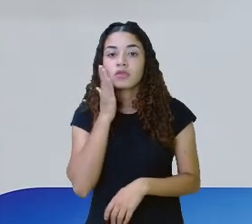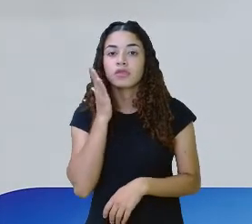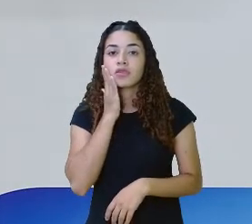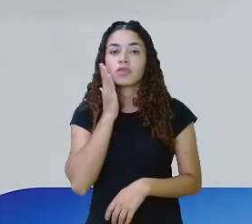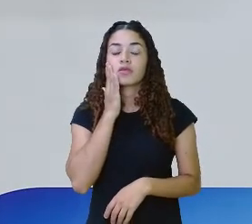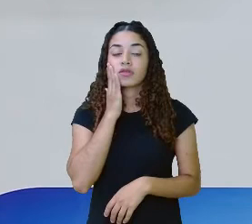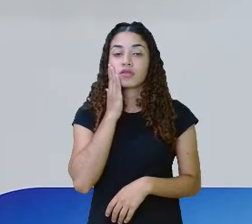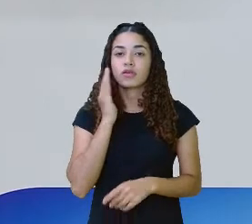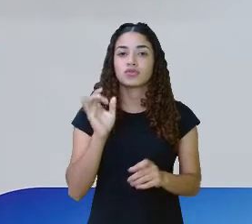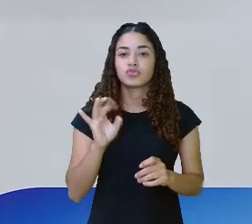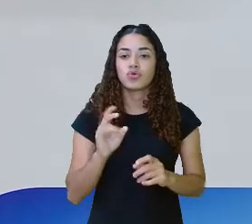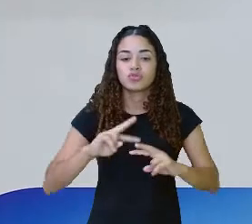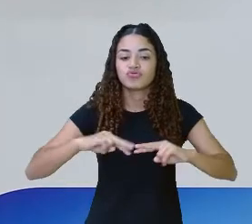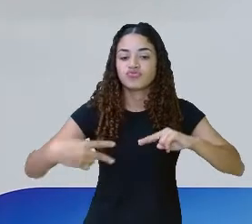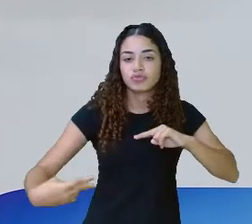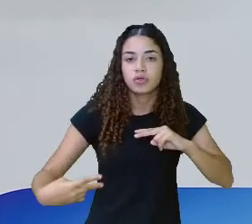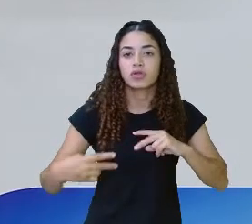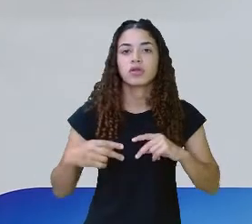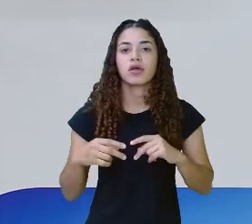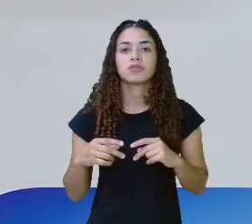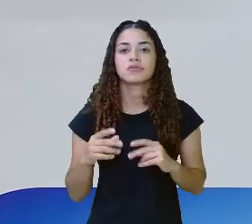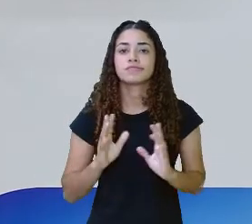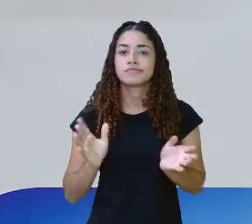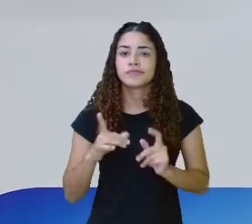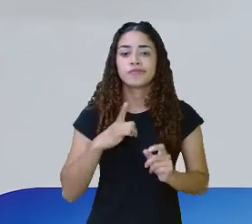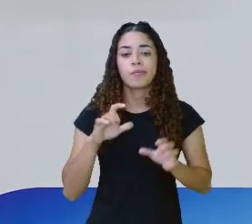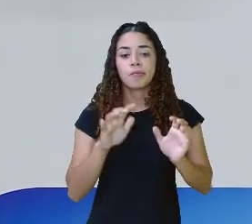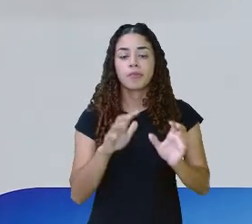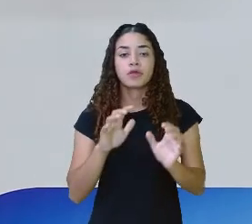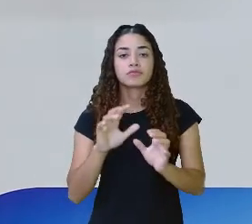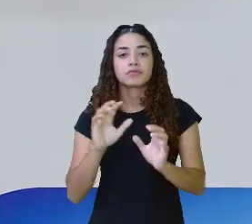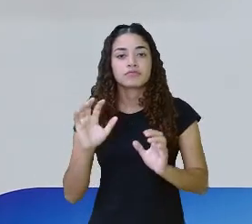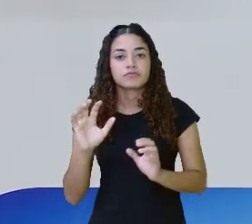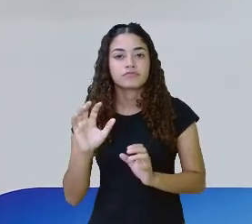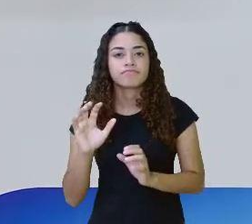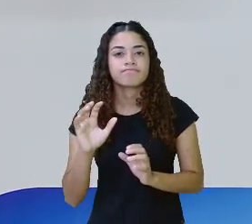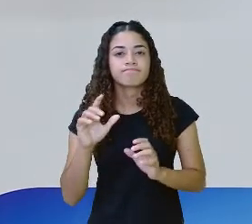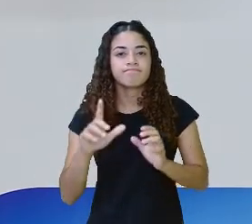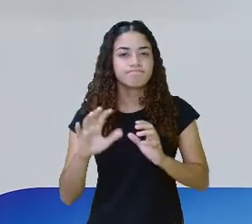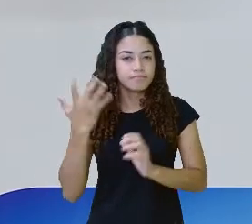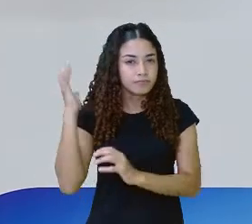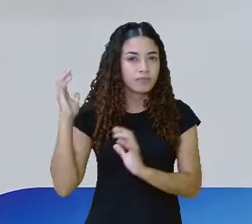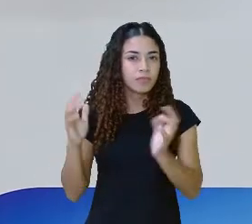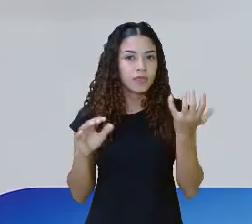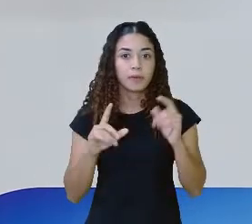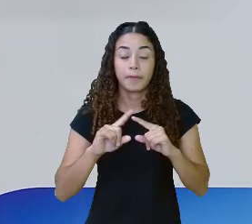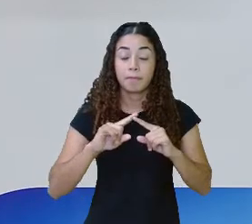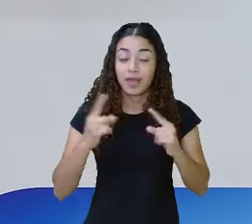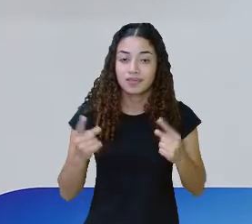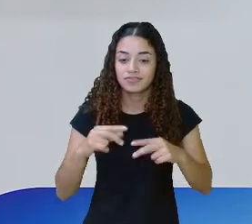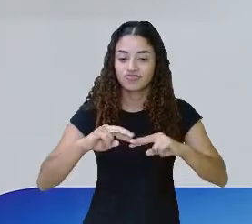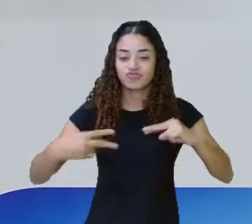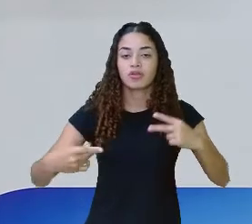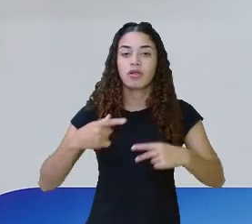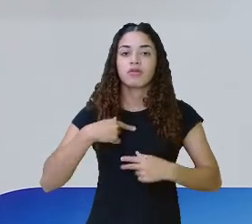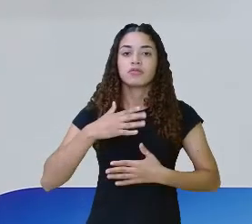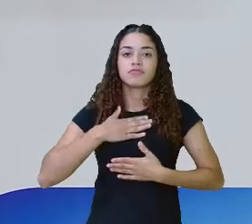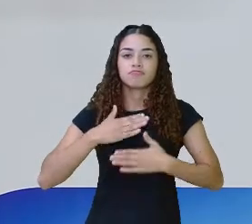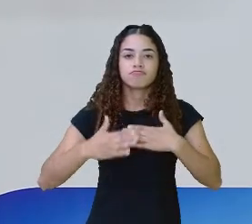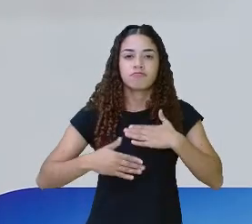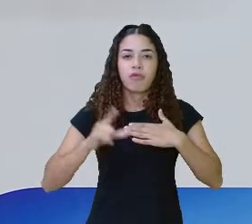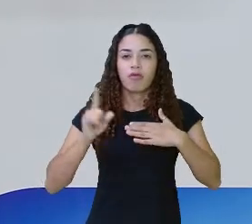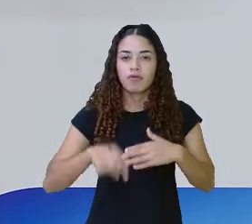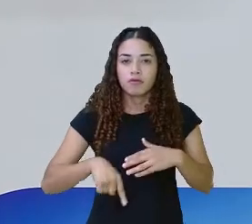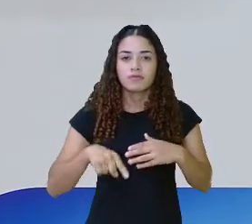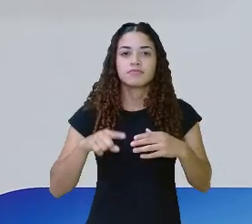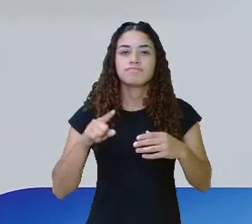não é só a questão genética, também vimos a pressão ambiental, mas a genética é essencial. Porque a genética, ela pode